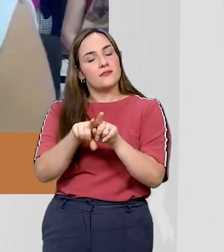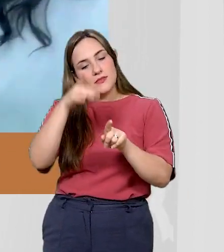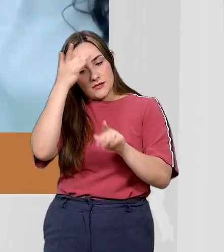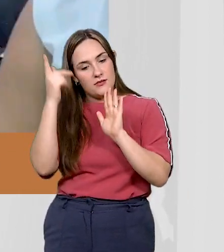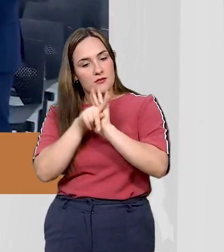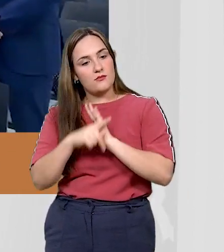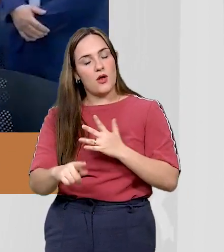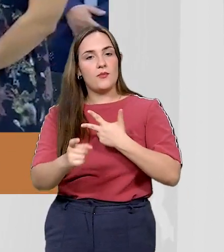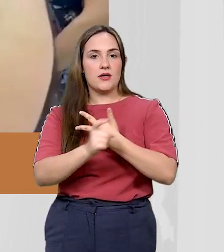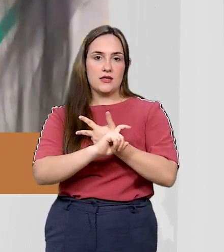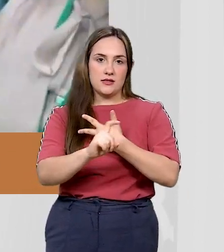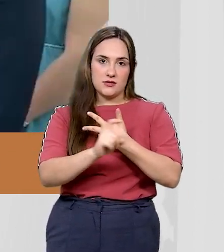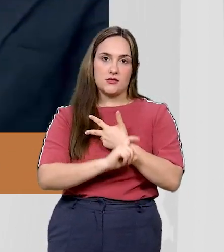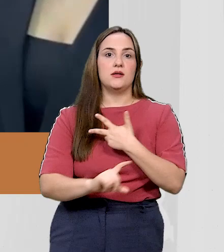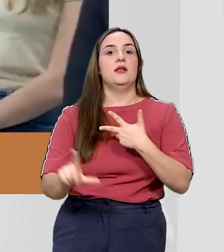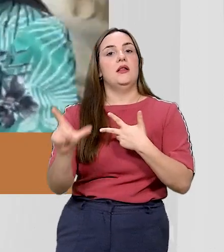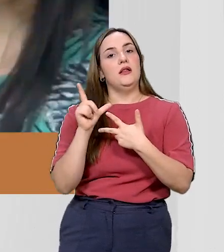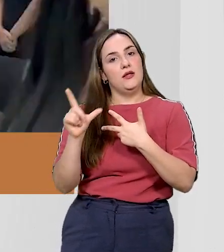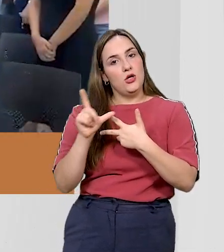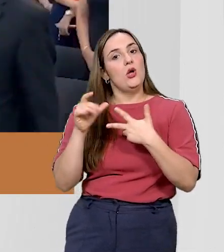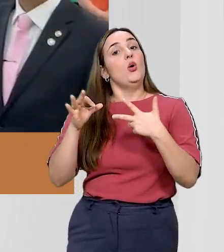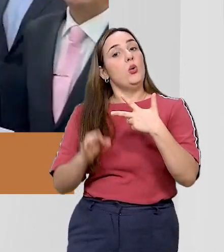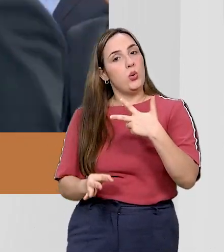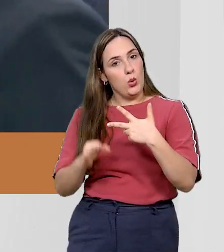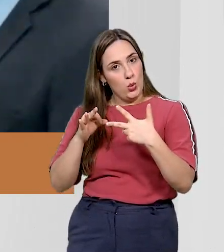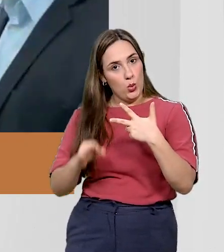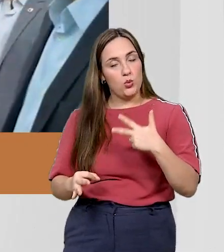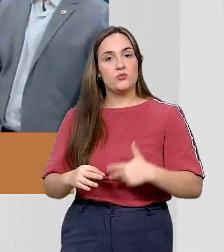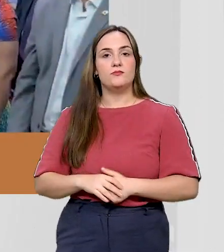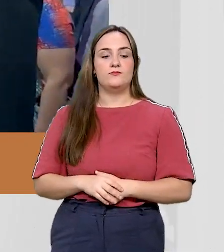poderes executivo, legislativo e judiciário.